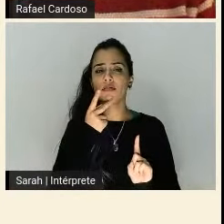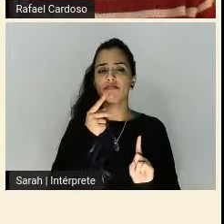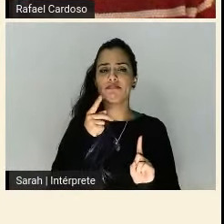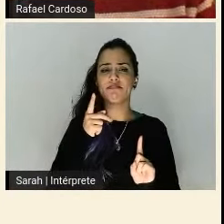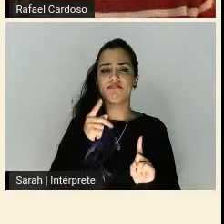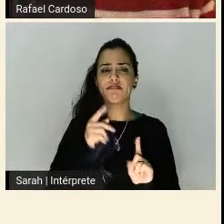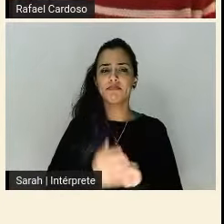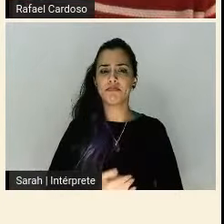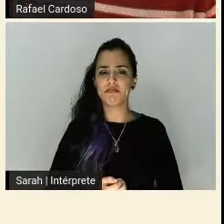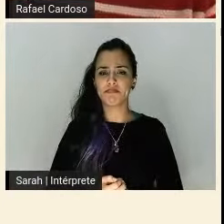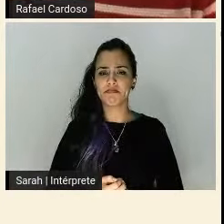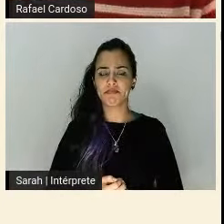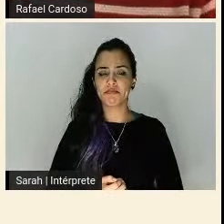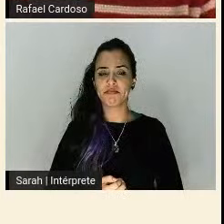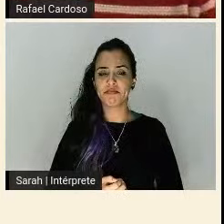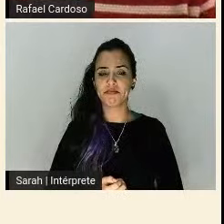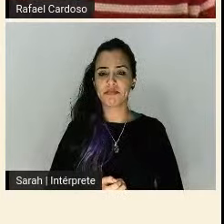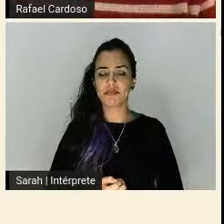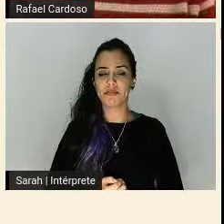pífia geração.